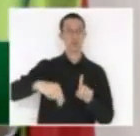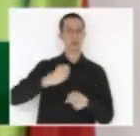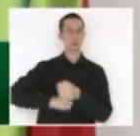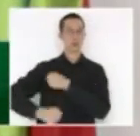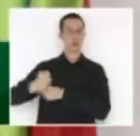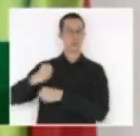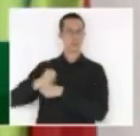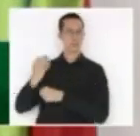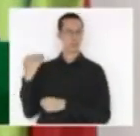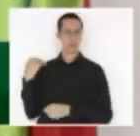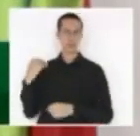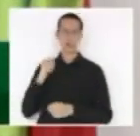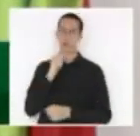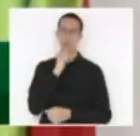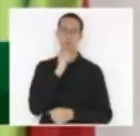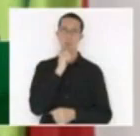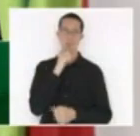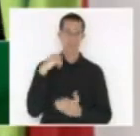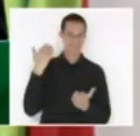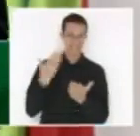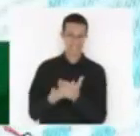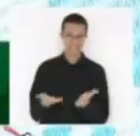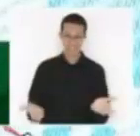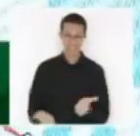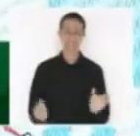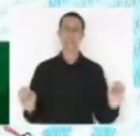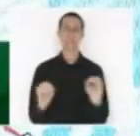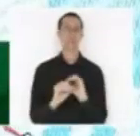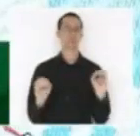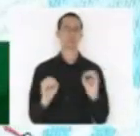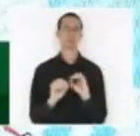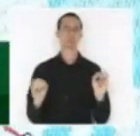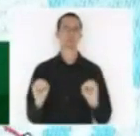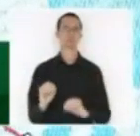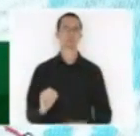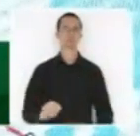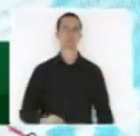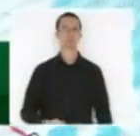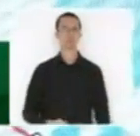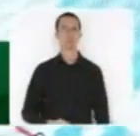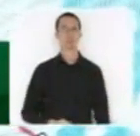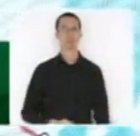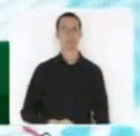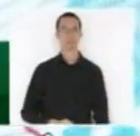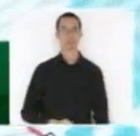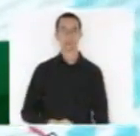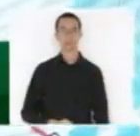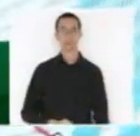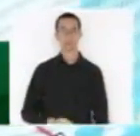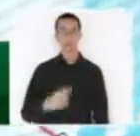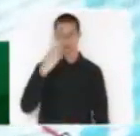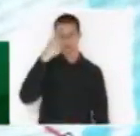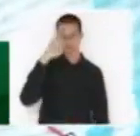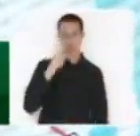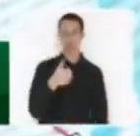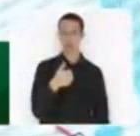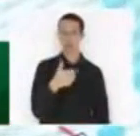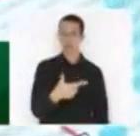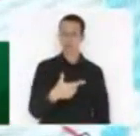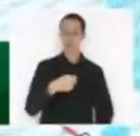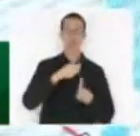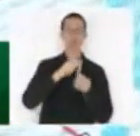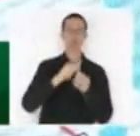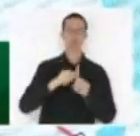até agora, nada. No dia 12 de junho, mais uma vez, não vai ser a